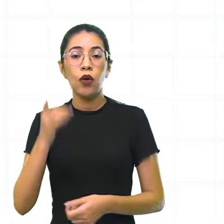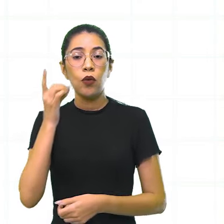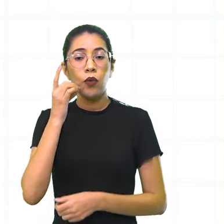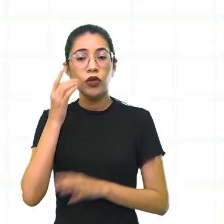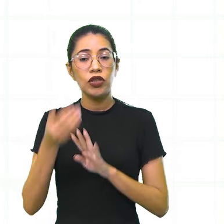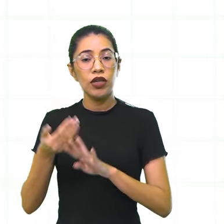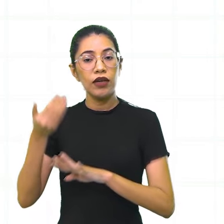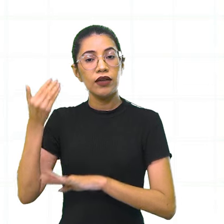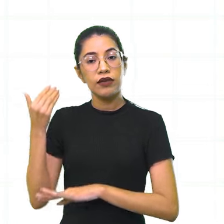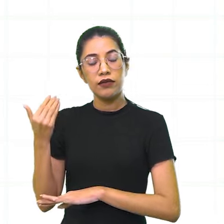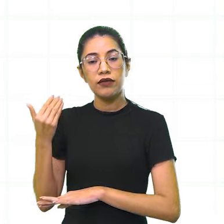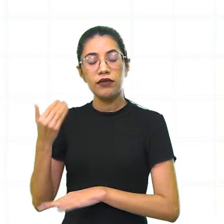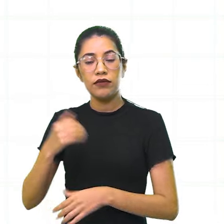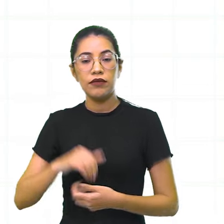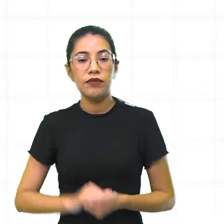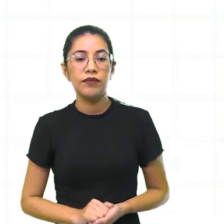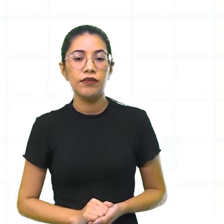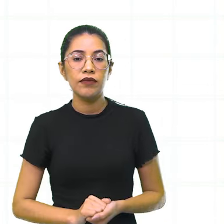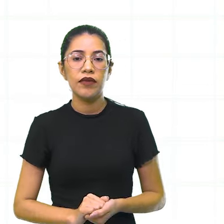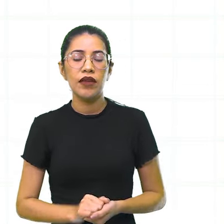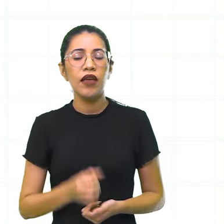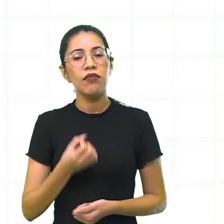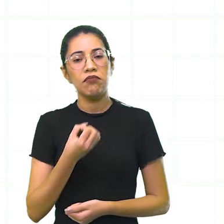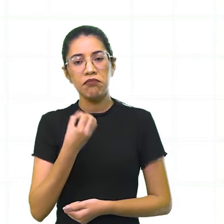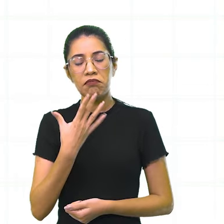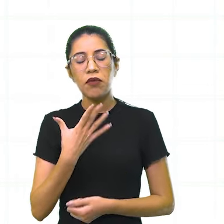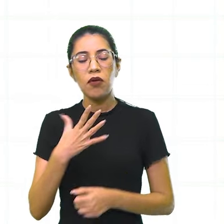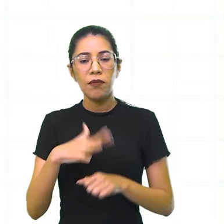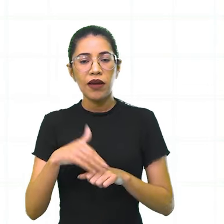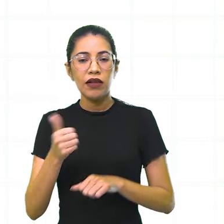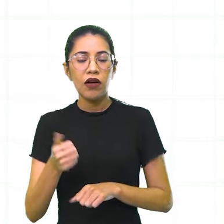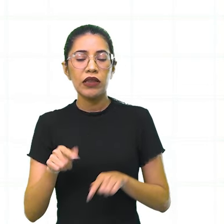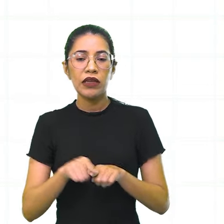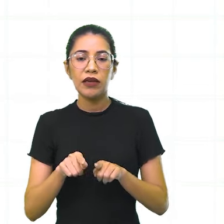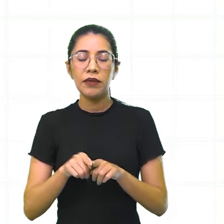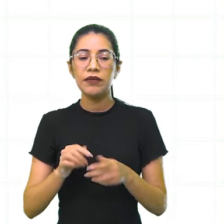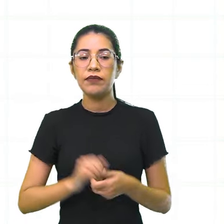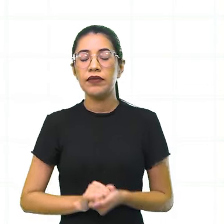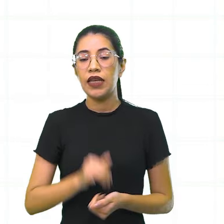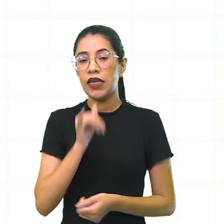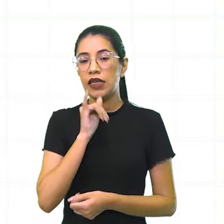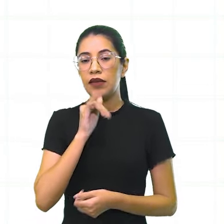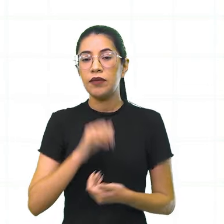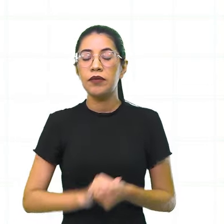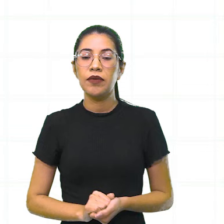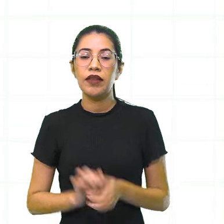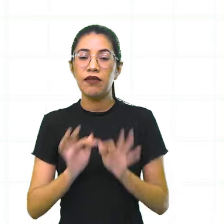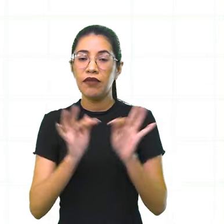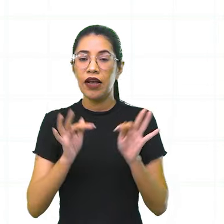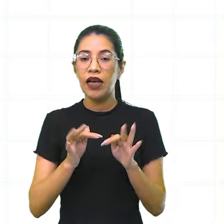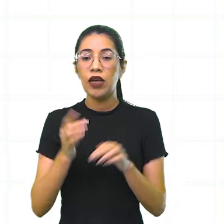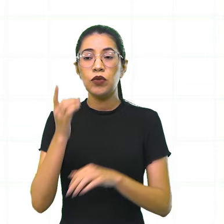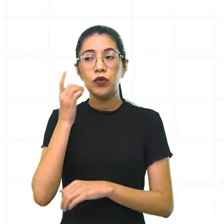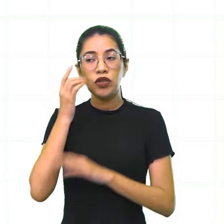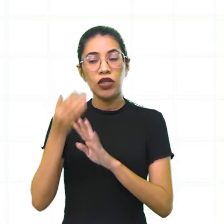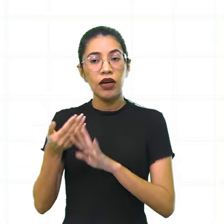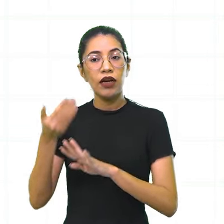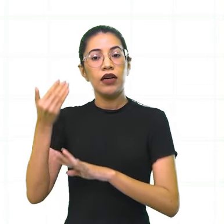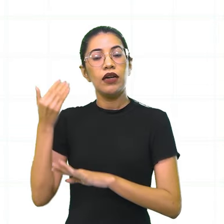no dia anterior. Fica até mais bonito, né? Fica até mais chique dizer assim, ó. No dia anterior,